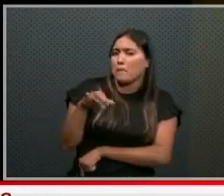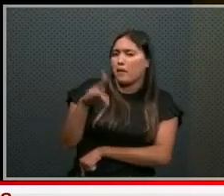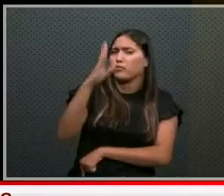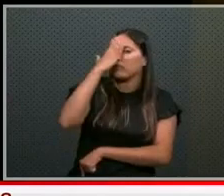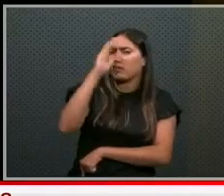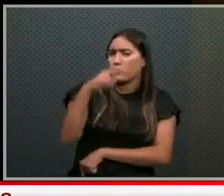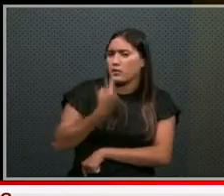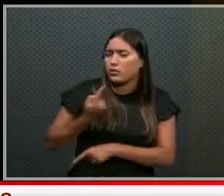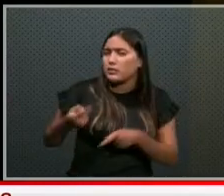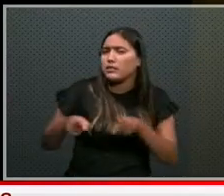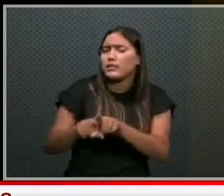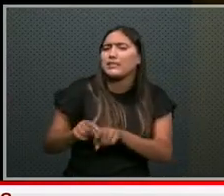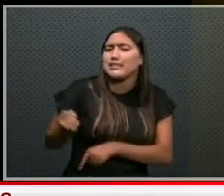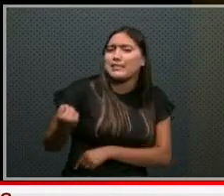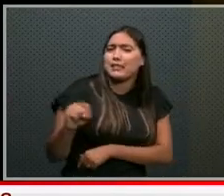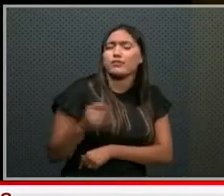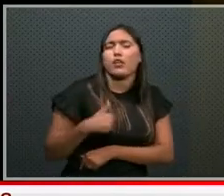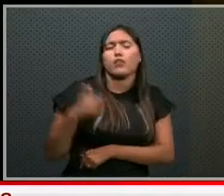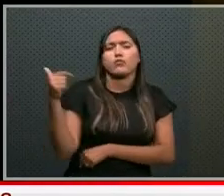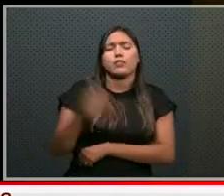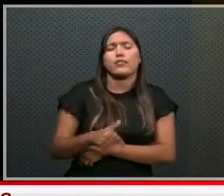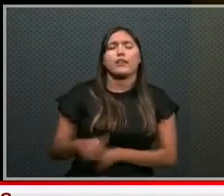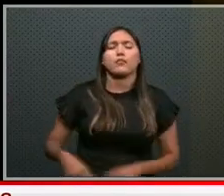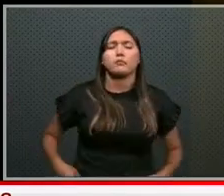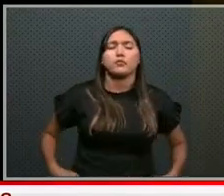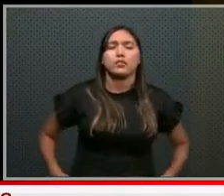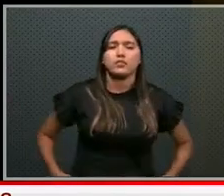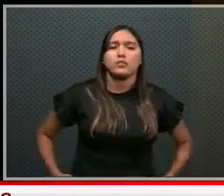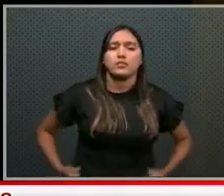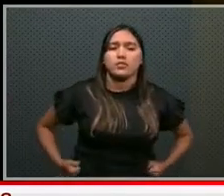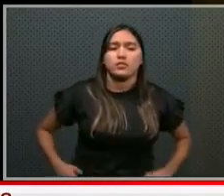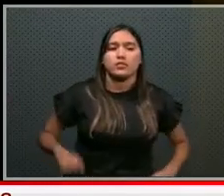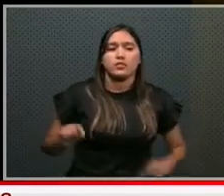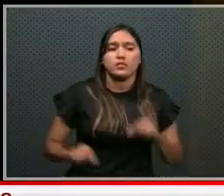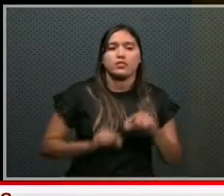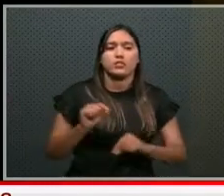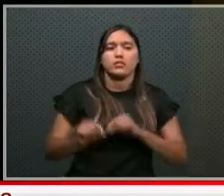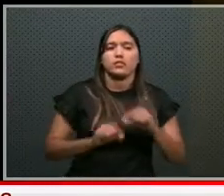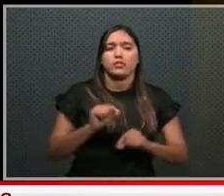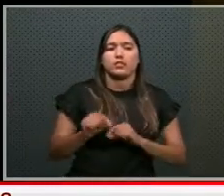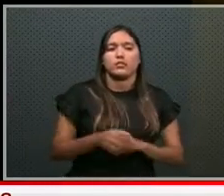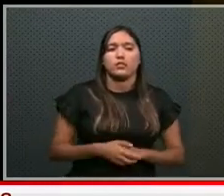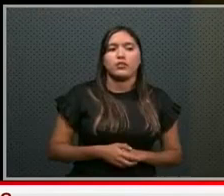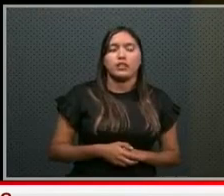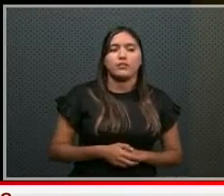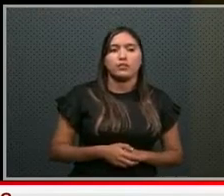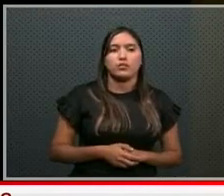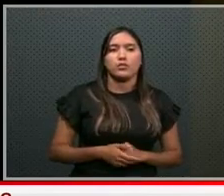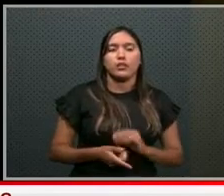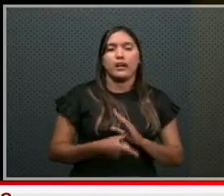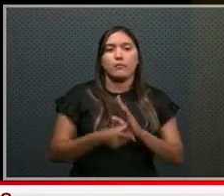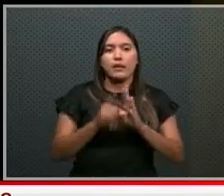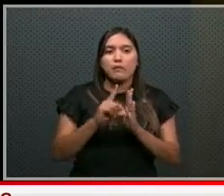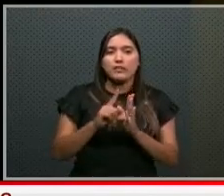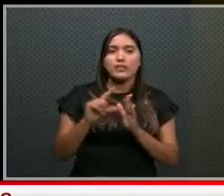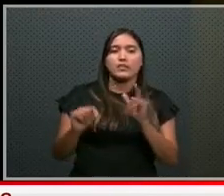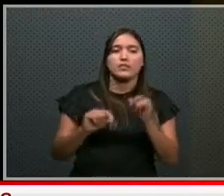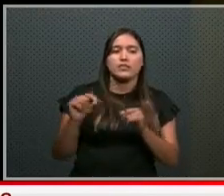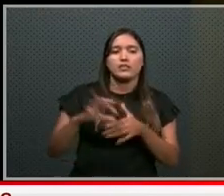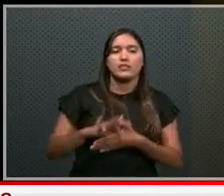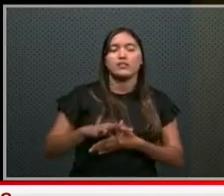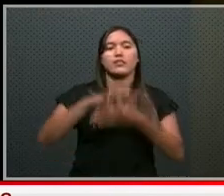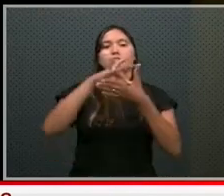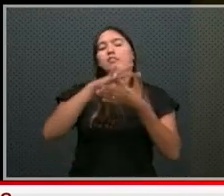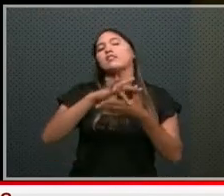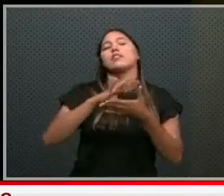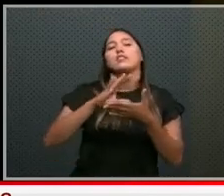parceiros estamos defendendo eu fiz questão de contar essa história aqui que tudo está acontecendo no Brasil dessa liderança que o Brasil tá